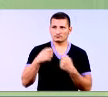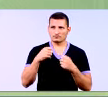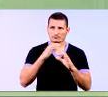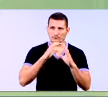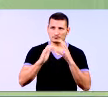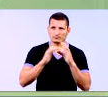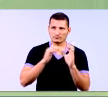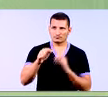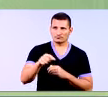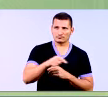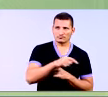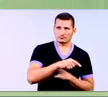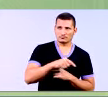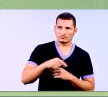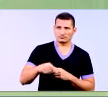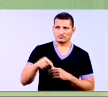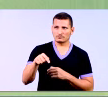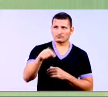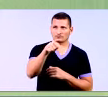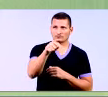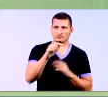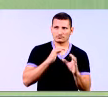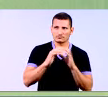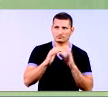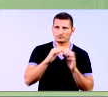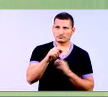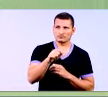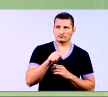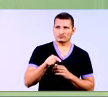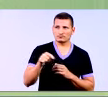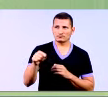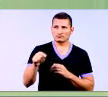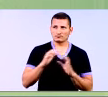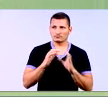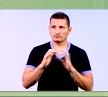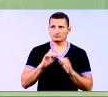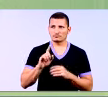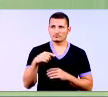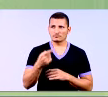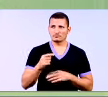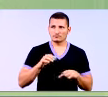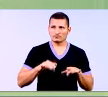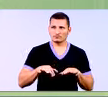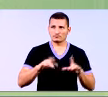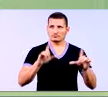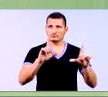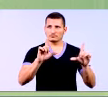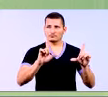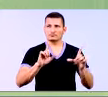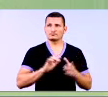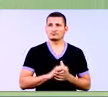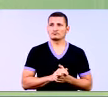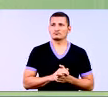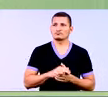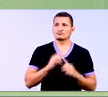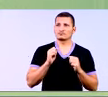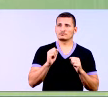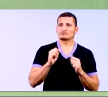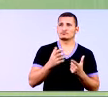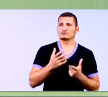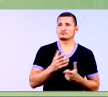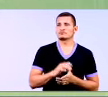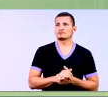na placa-mãe. E depois isso para cá. Depois entra no teclado, depois vai para o monitor e assim por diante. Então, eu não posso esquecer